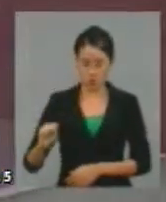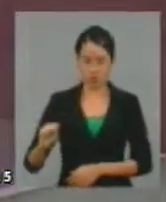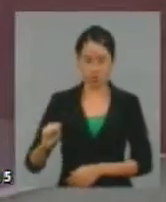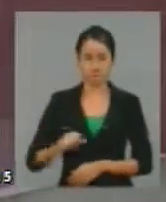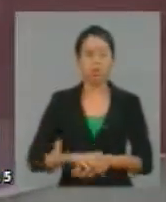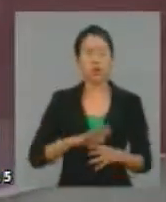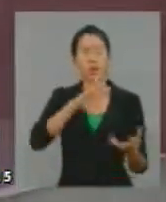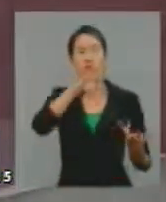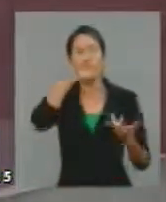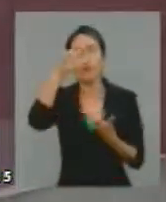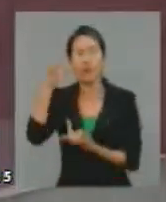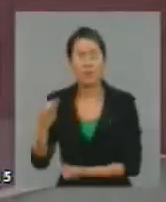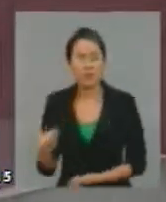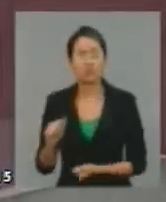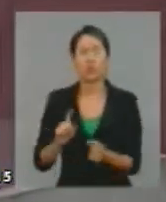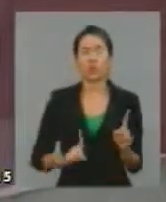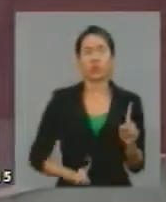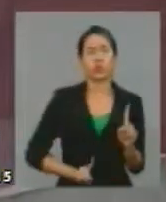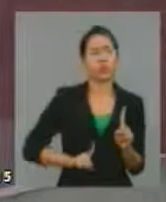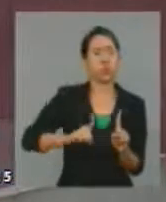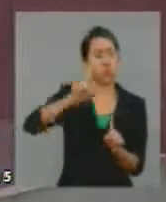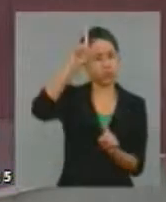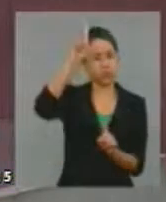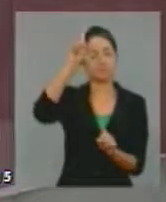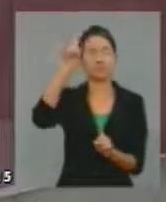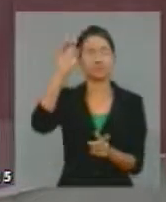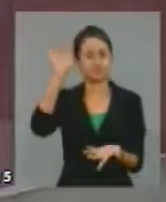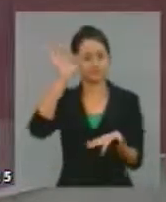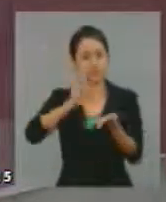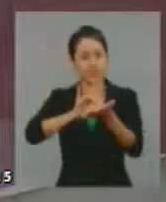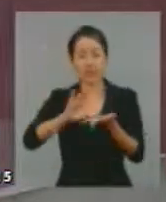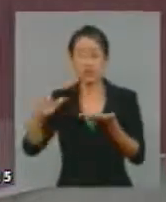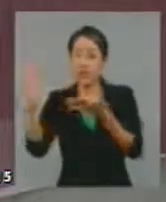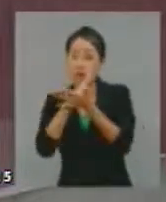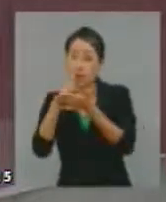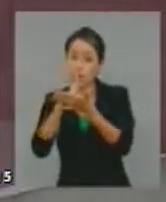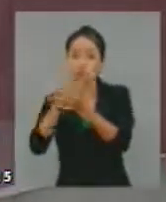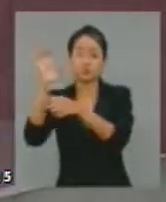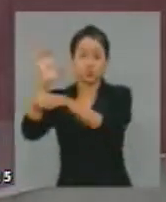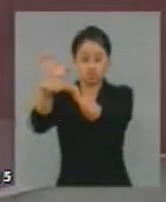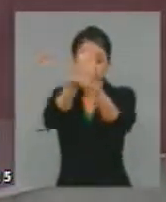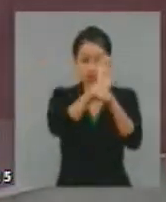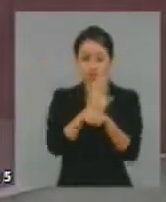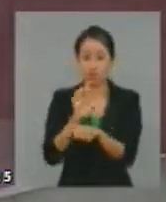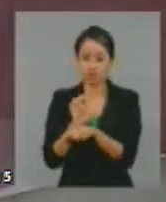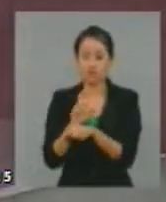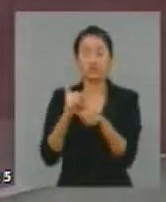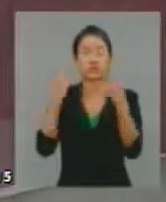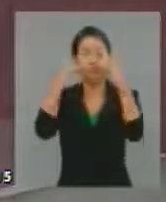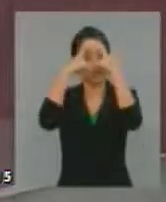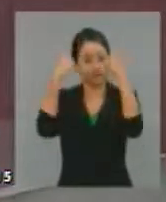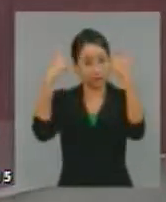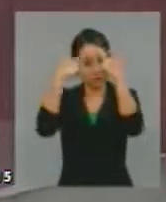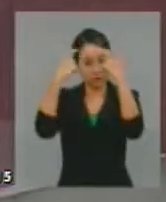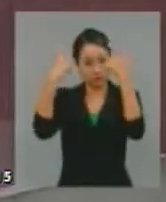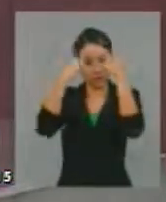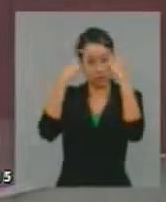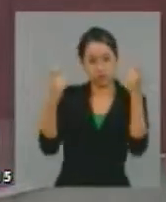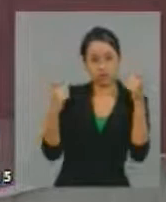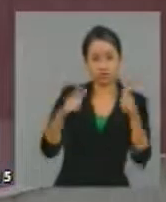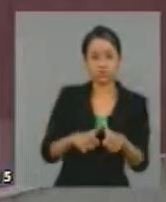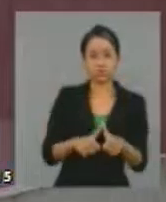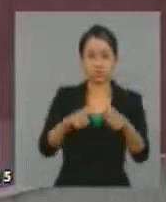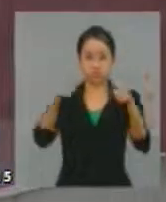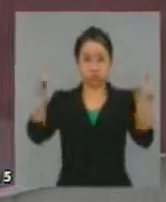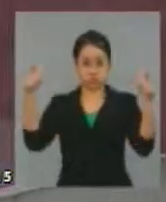todo cresceu, não é verdade. Na verdade, alguns estados latino-americanos tiveram crescimento da letalidade.